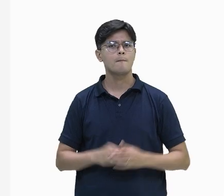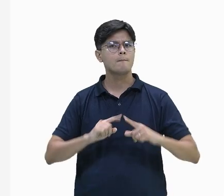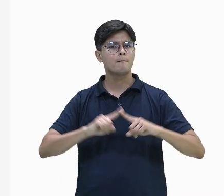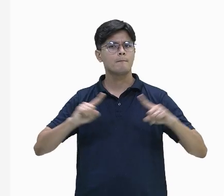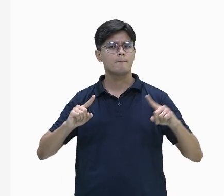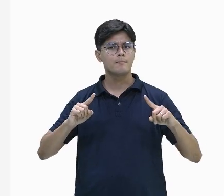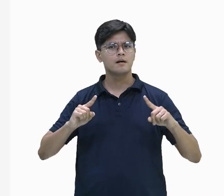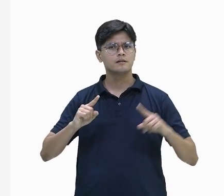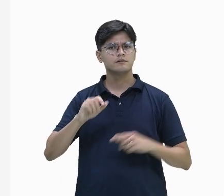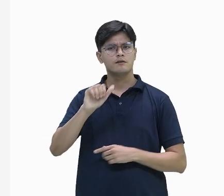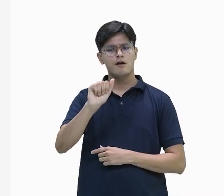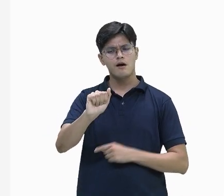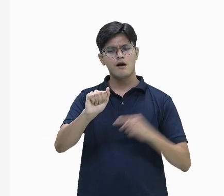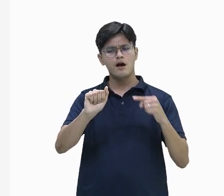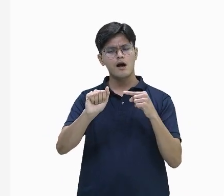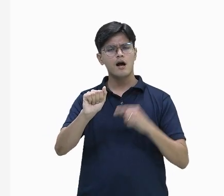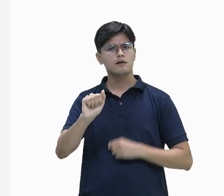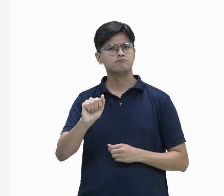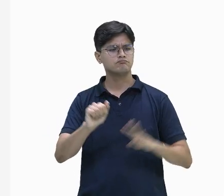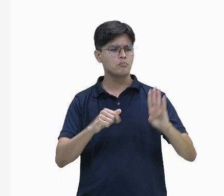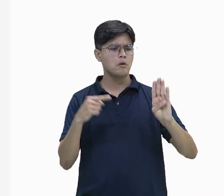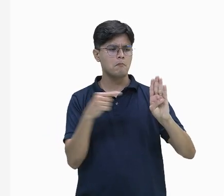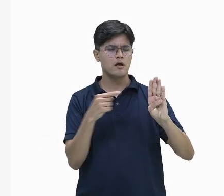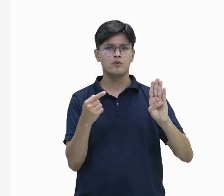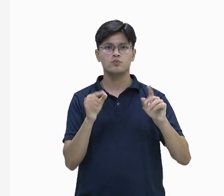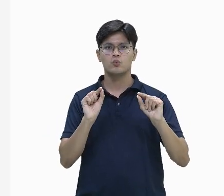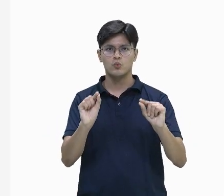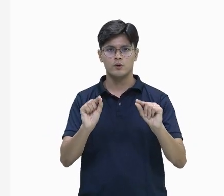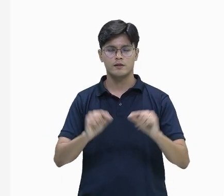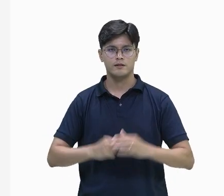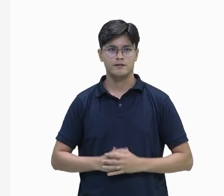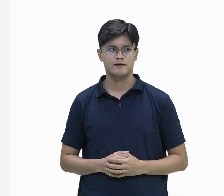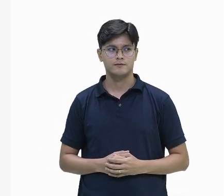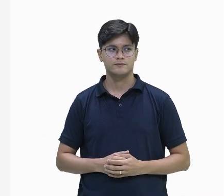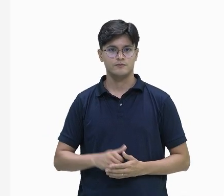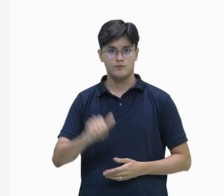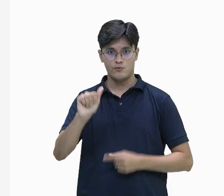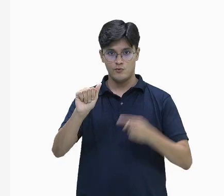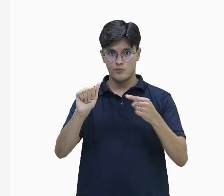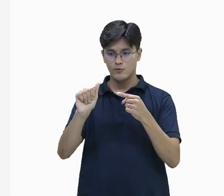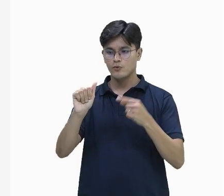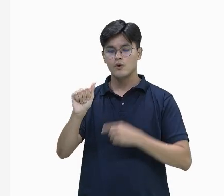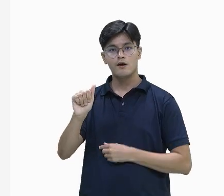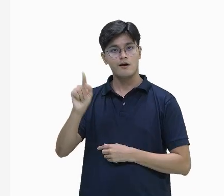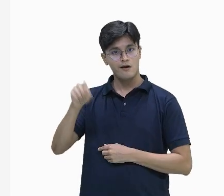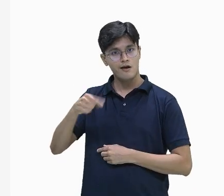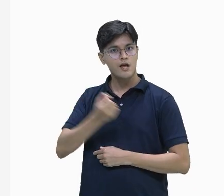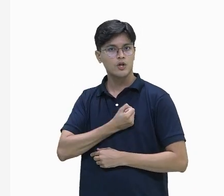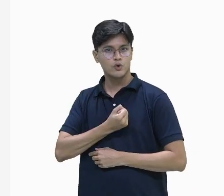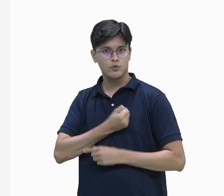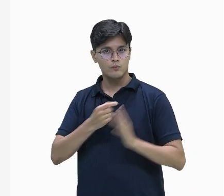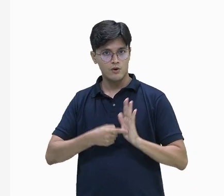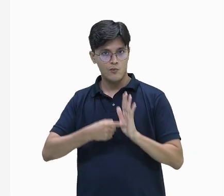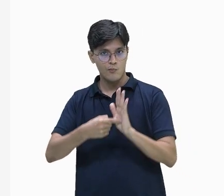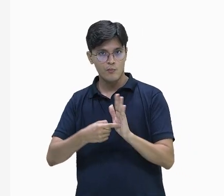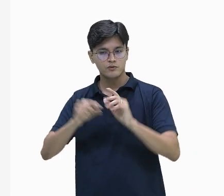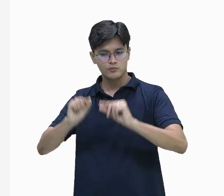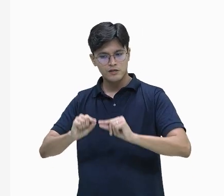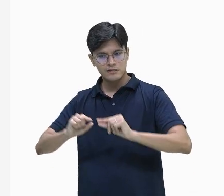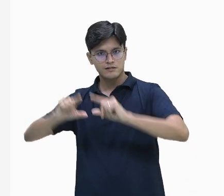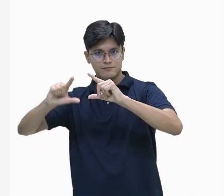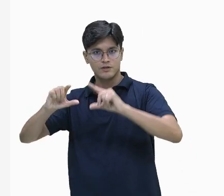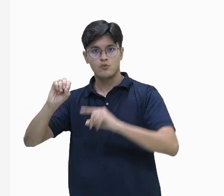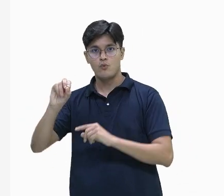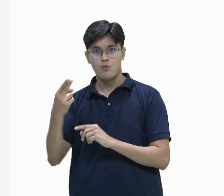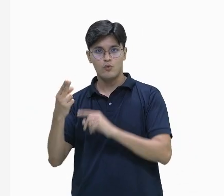esse A e esse B, professor Paulo? Pois é, o A é o número que indica o crescimento ou a diminuição